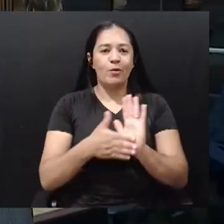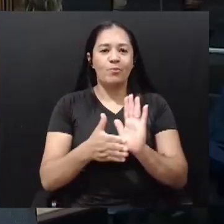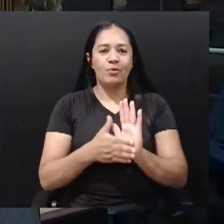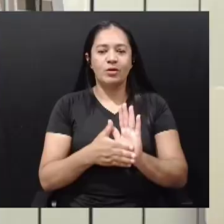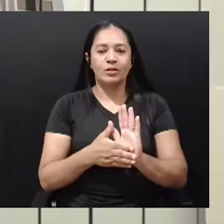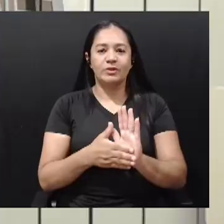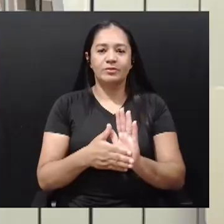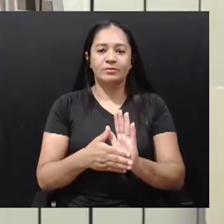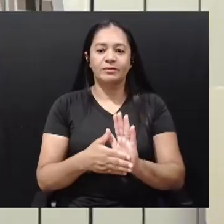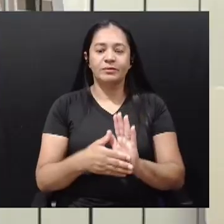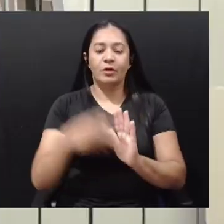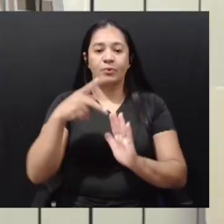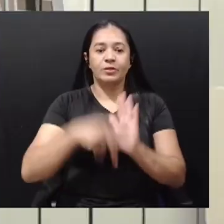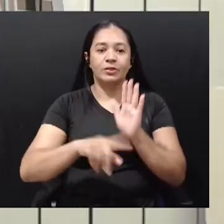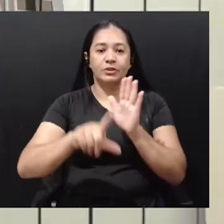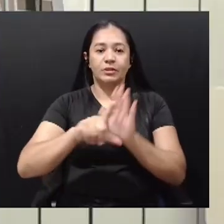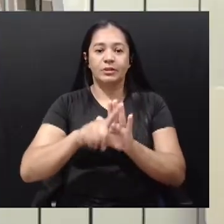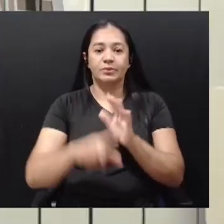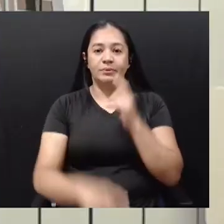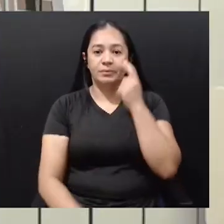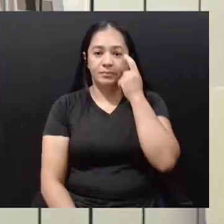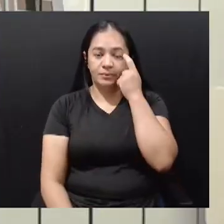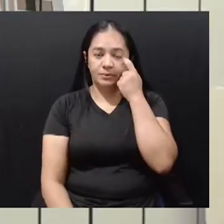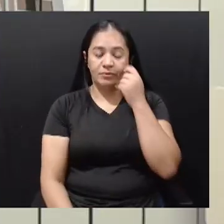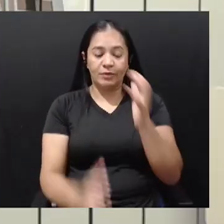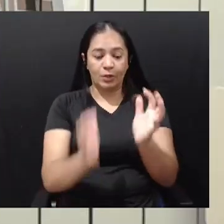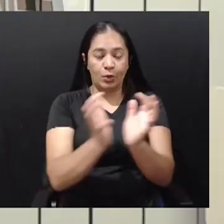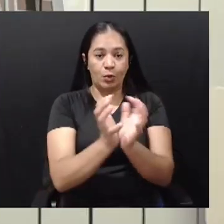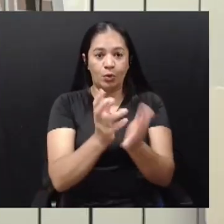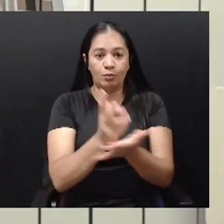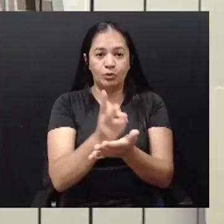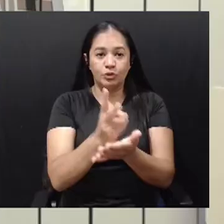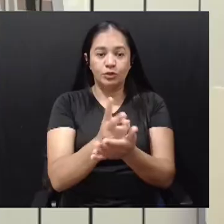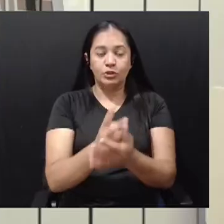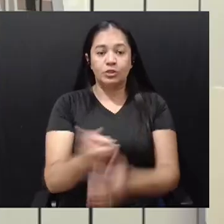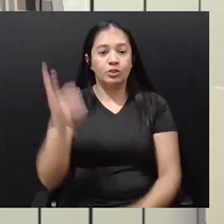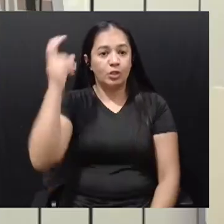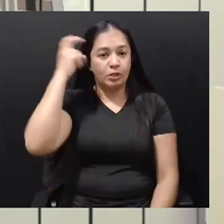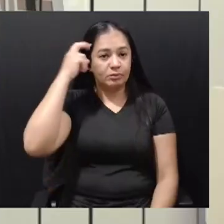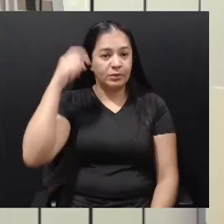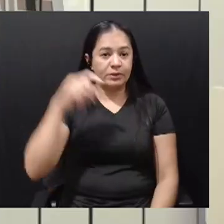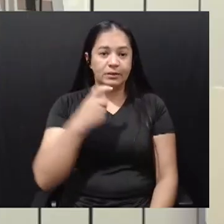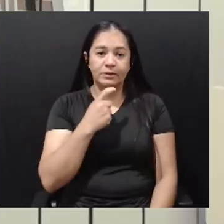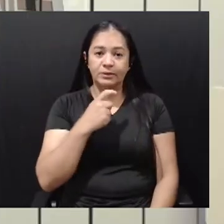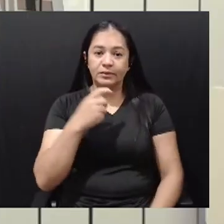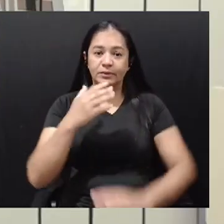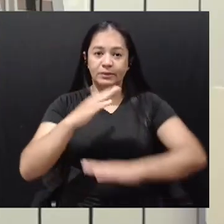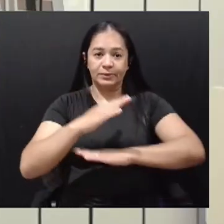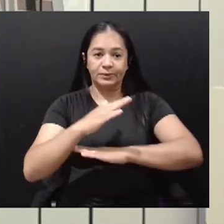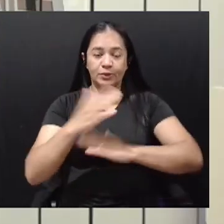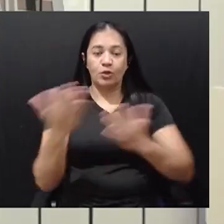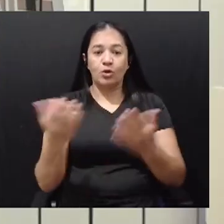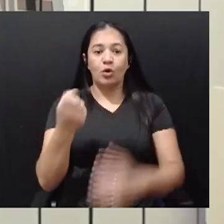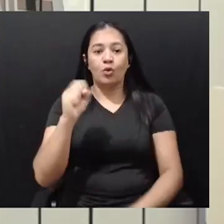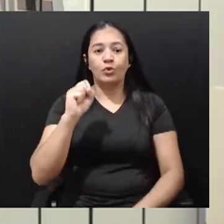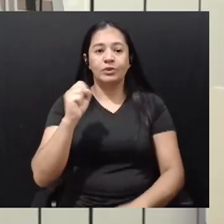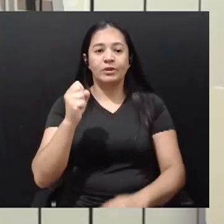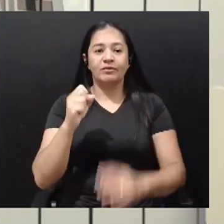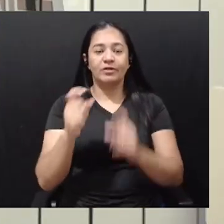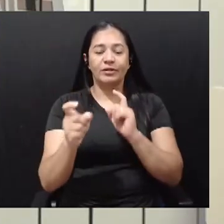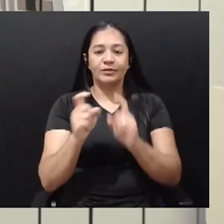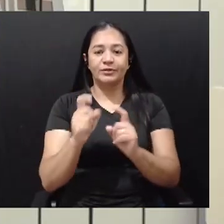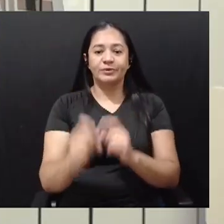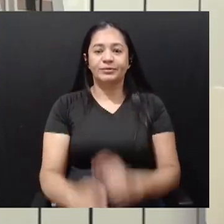lei. Comissão Permanente de Cultura aqui da Câmara realiza a 8ª reunião do ano e analisou